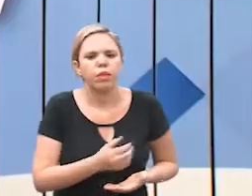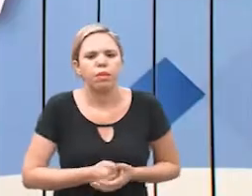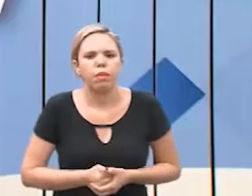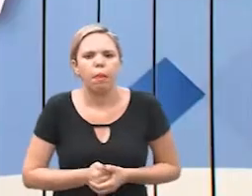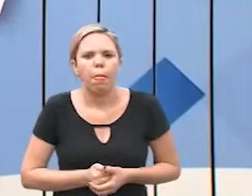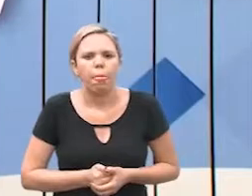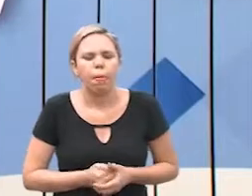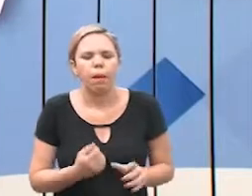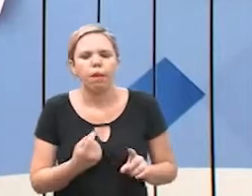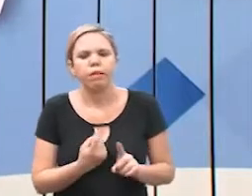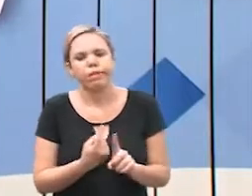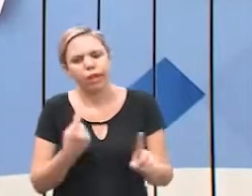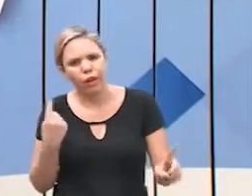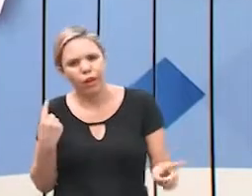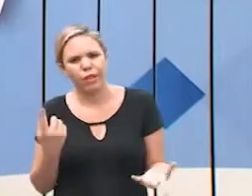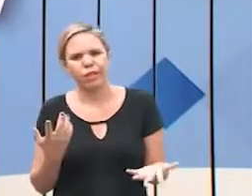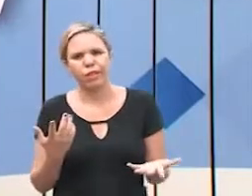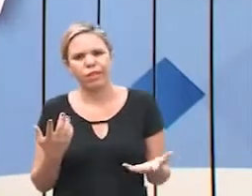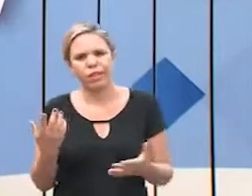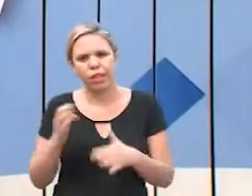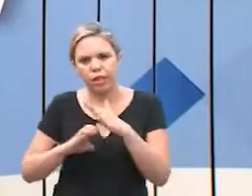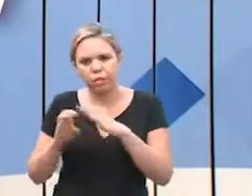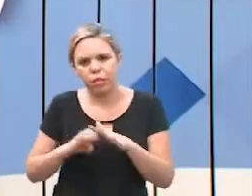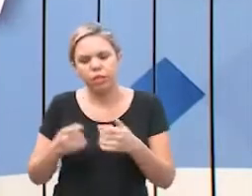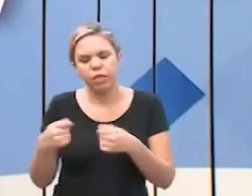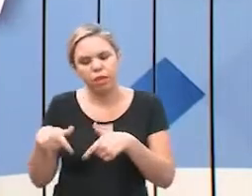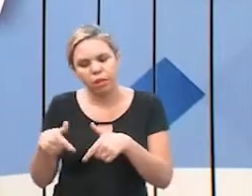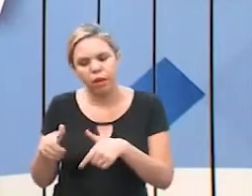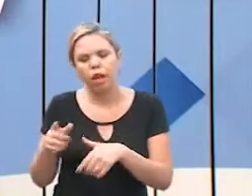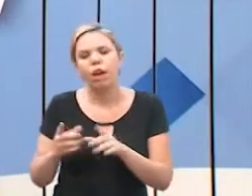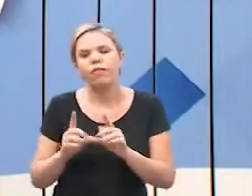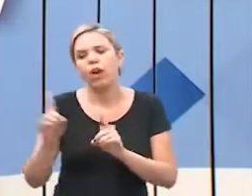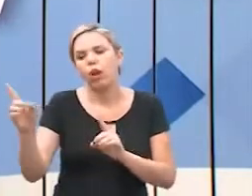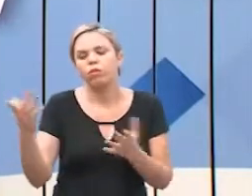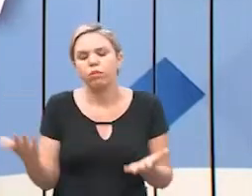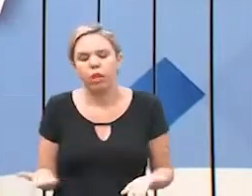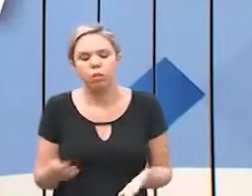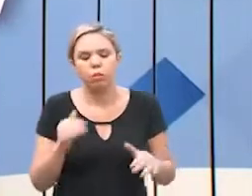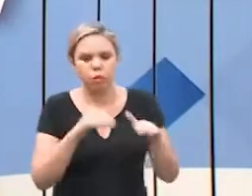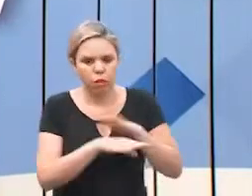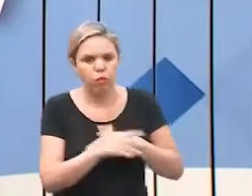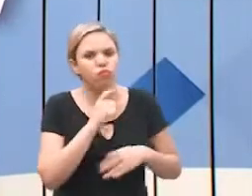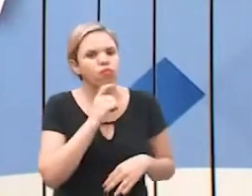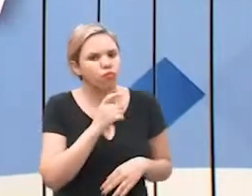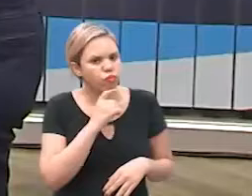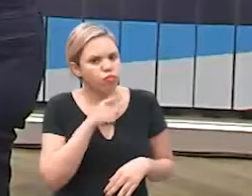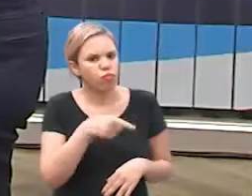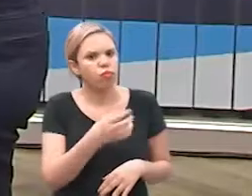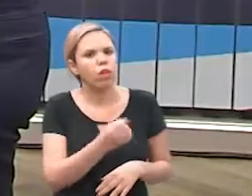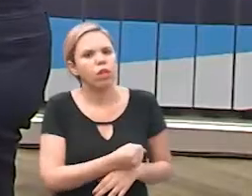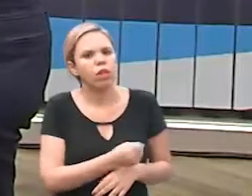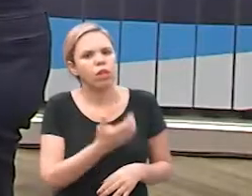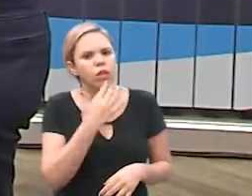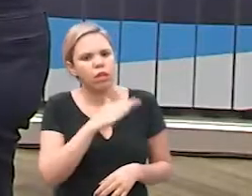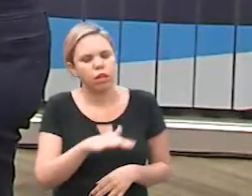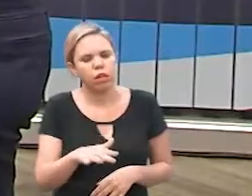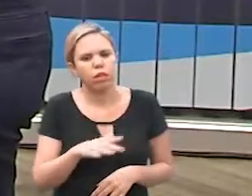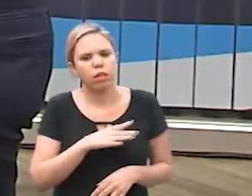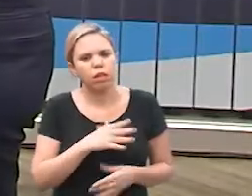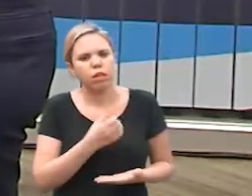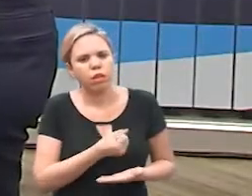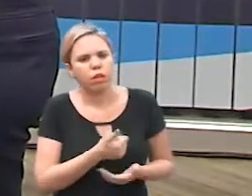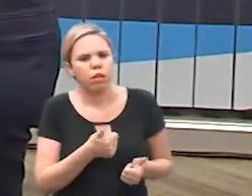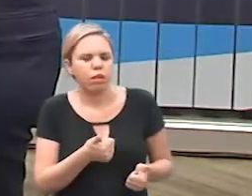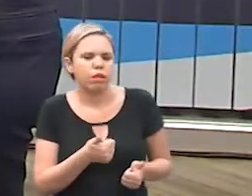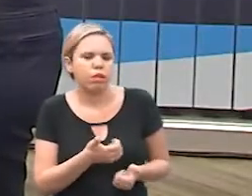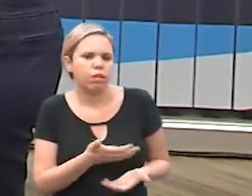né? Às vezes a distância, a política da empresa, enfim. Ela pode, então, congelar esse leite para que a criança pode ser